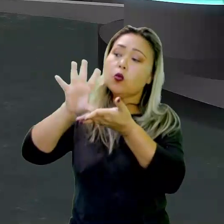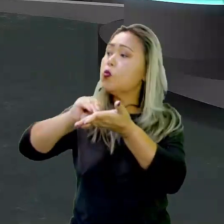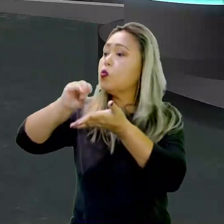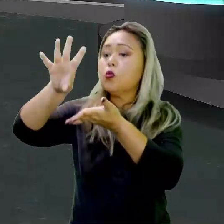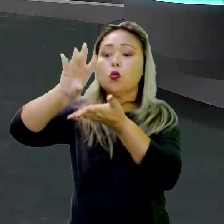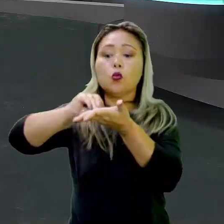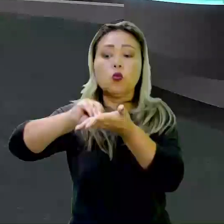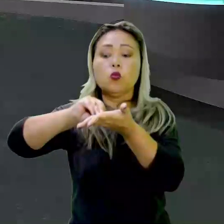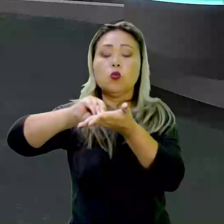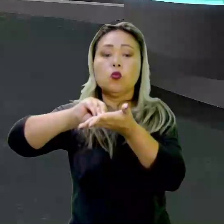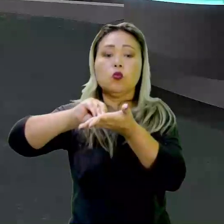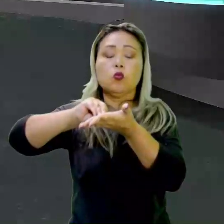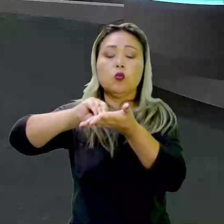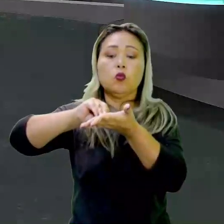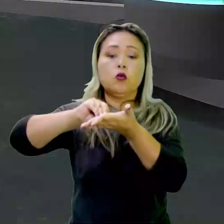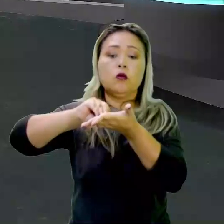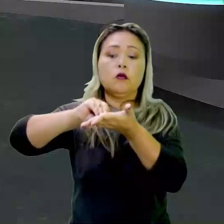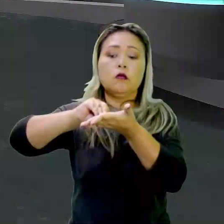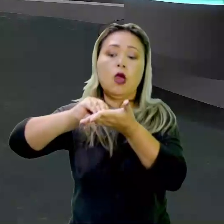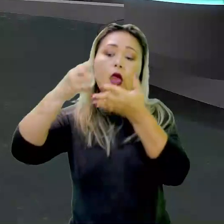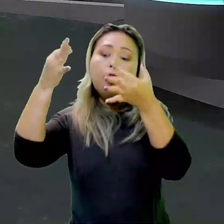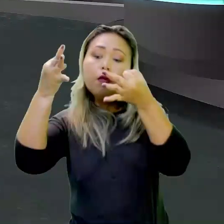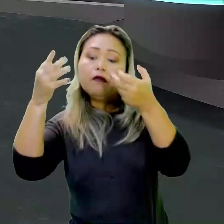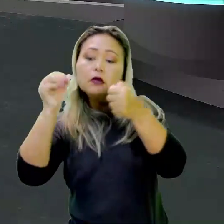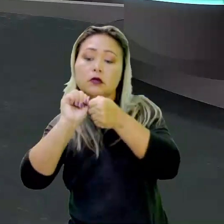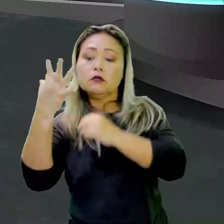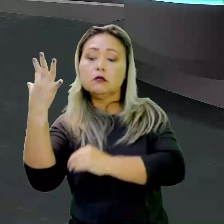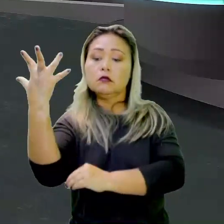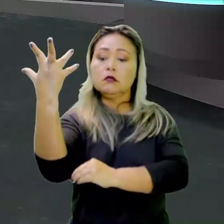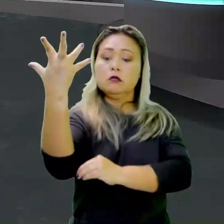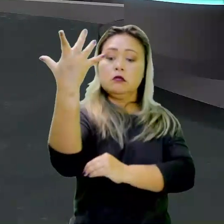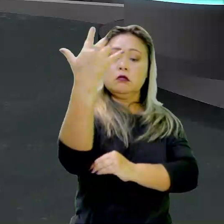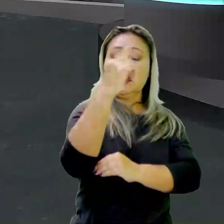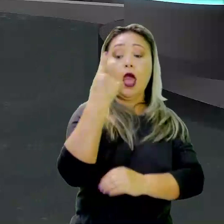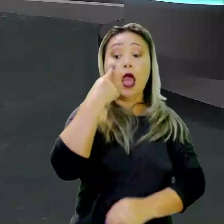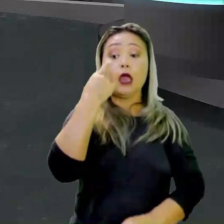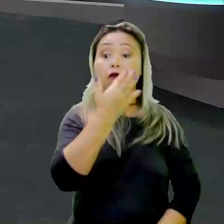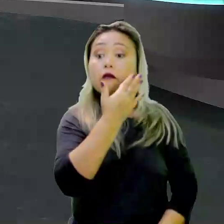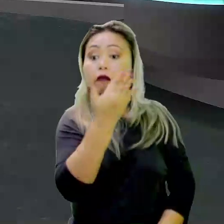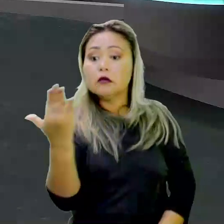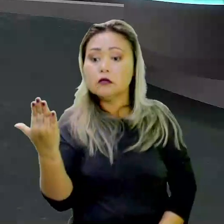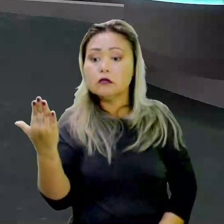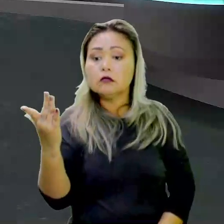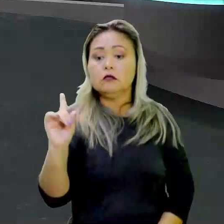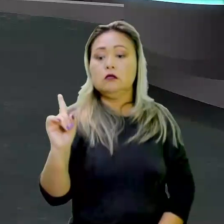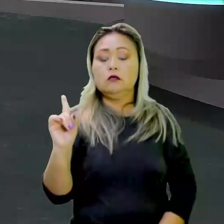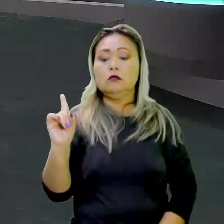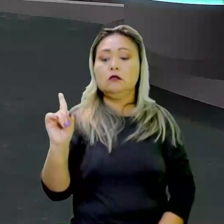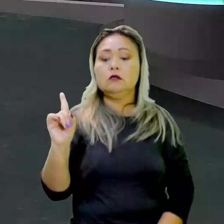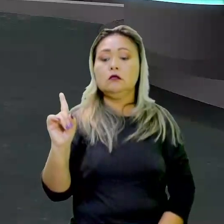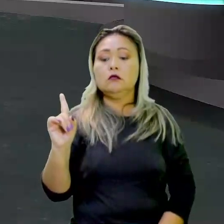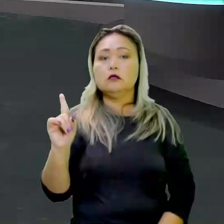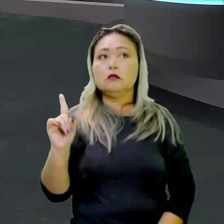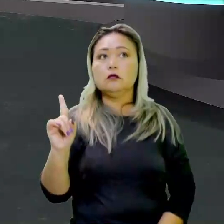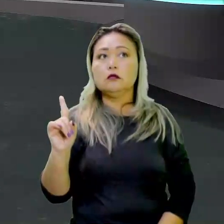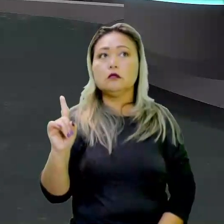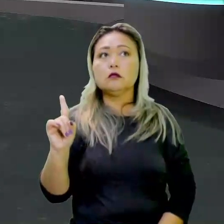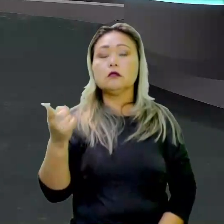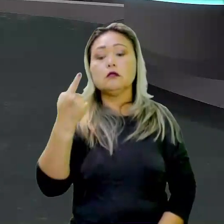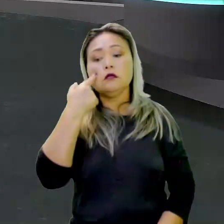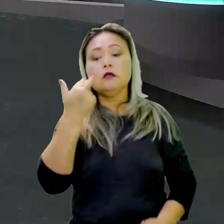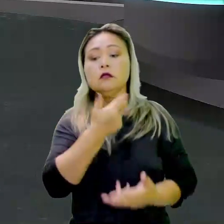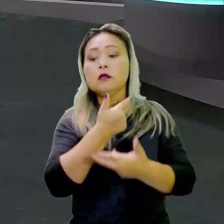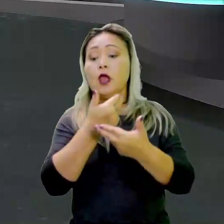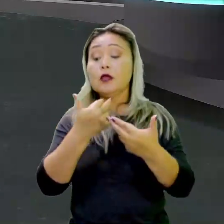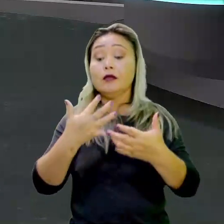máximo possível a perfeição, a natureza. A perfeição, aquilo que ele estava vendo, né? E aquelas coisas que